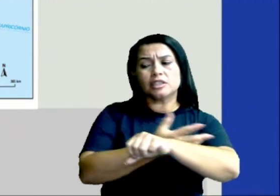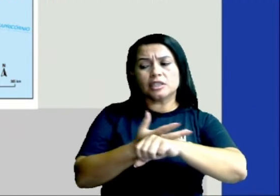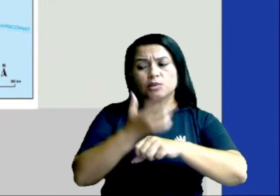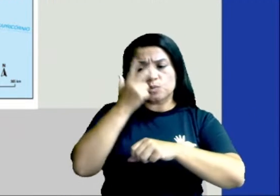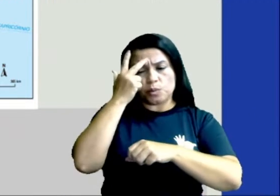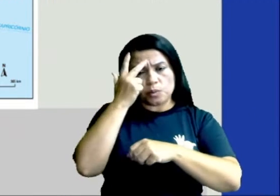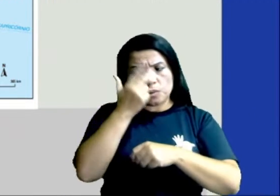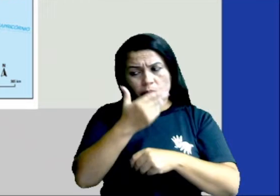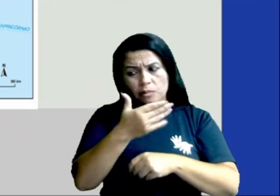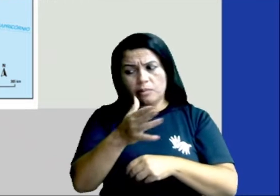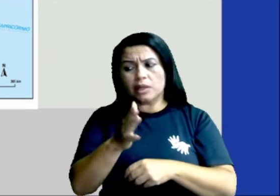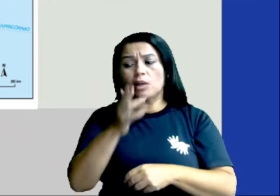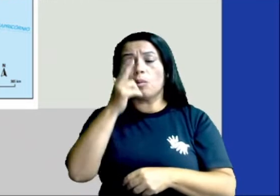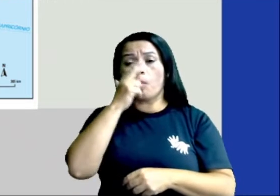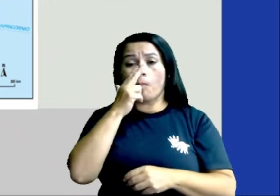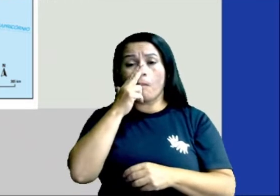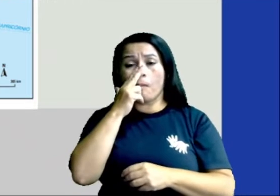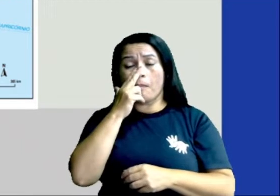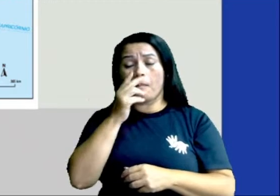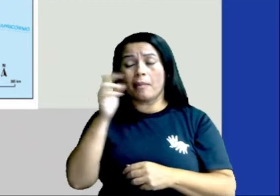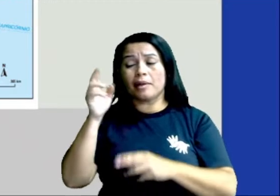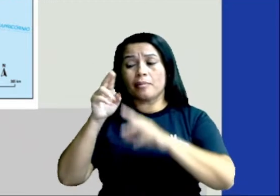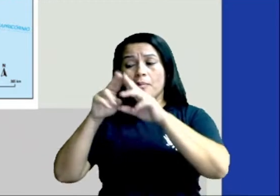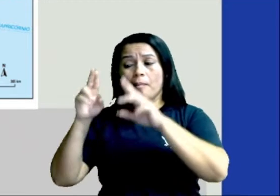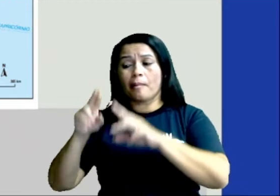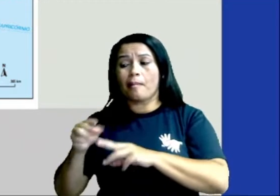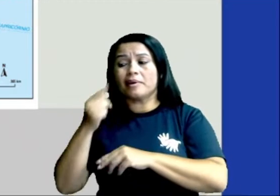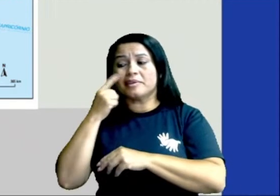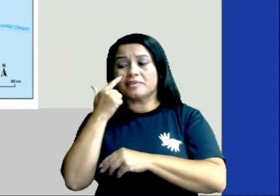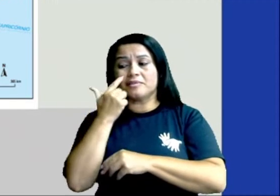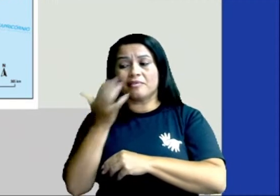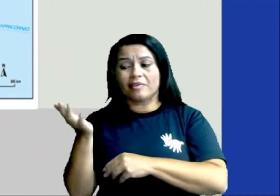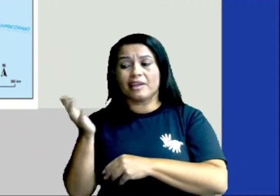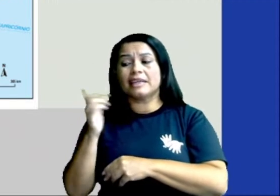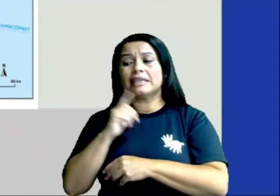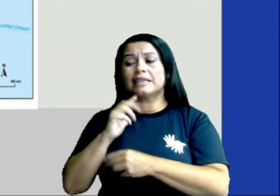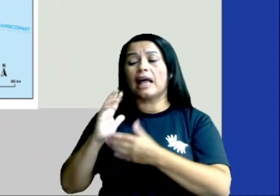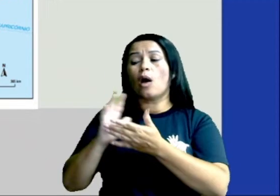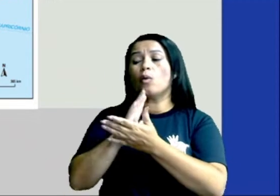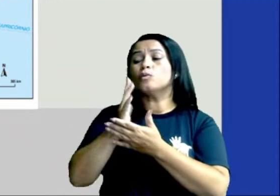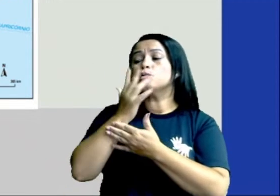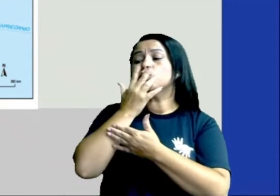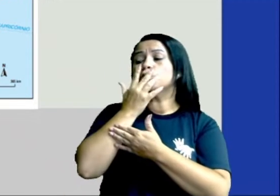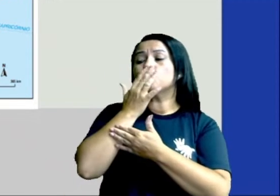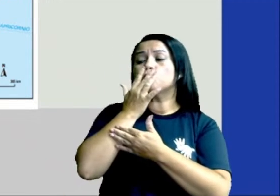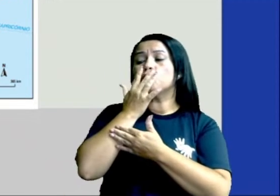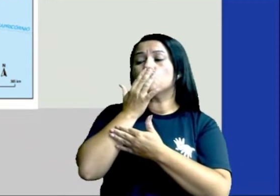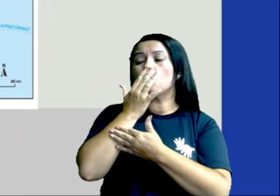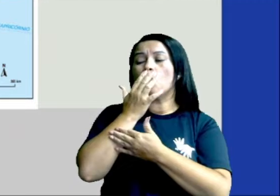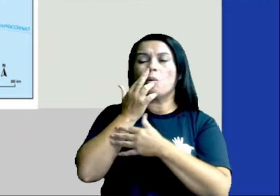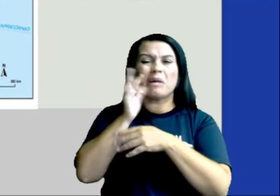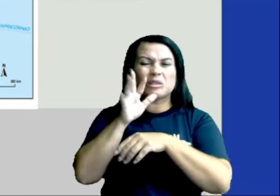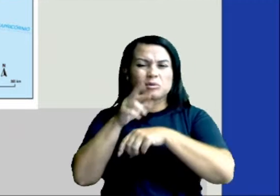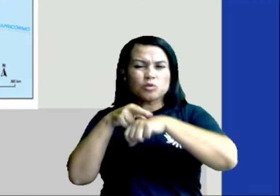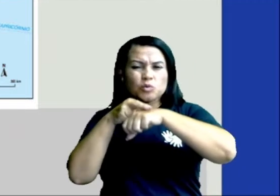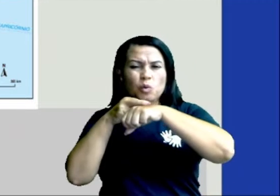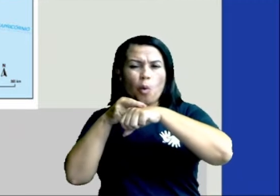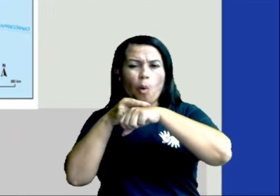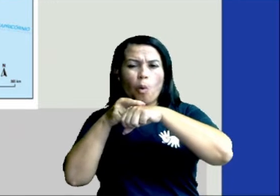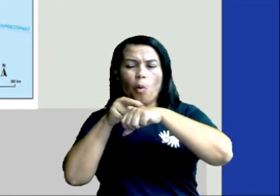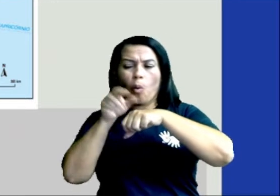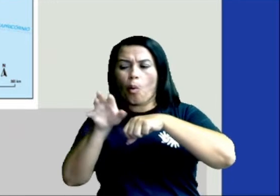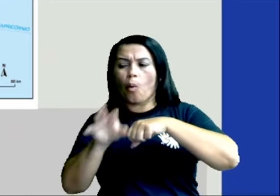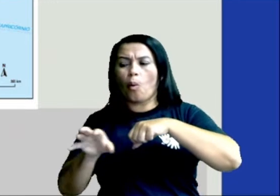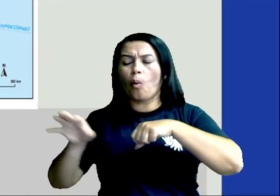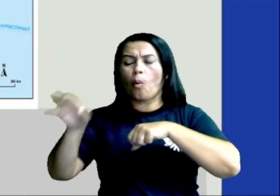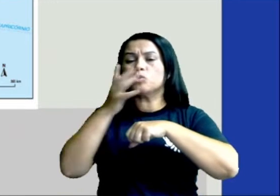a gente tem o mesmo mapa, só que aqui agora você tem umas áreas que estão com uma cor mais arroxeada, né? Essas áreas